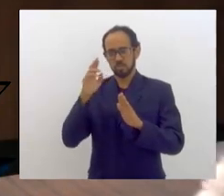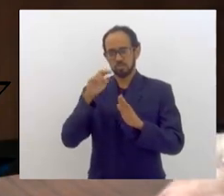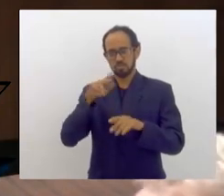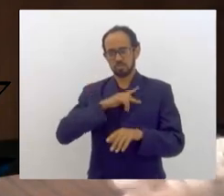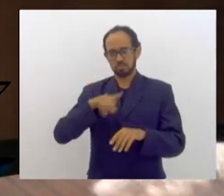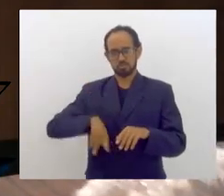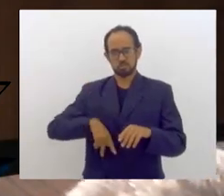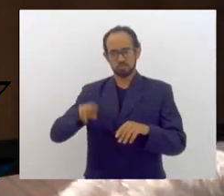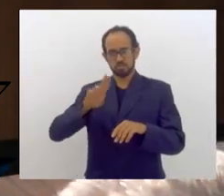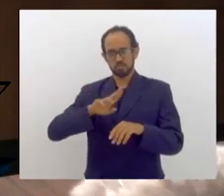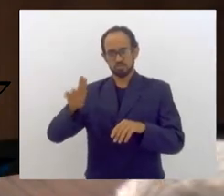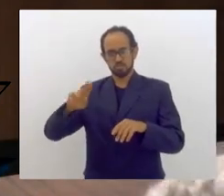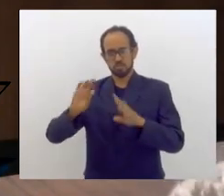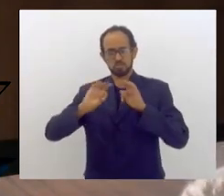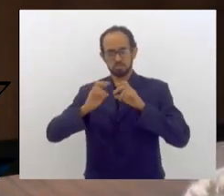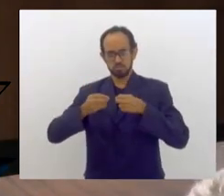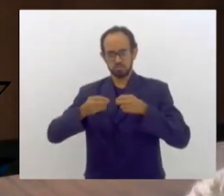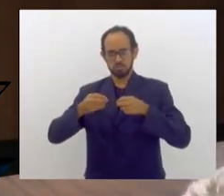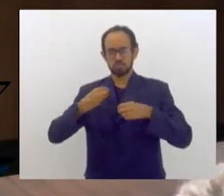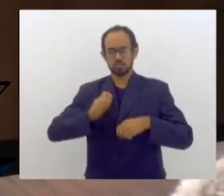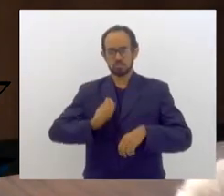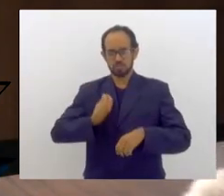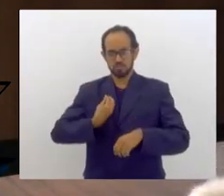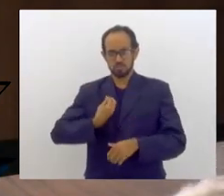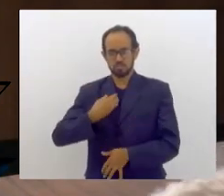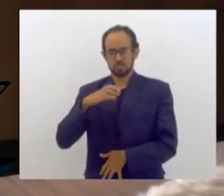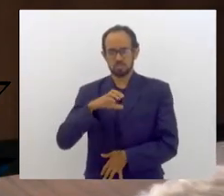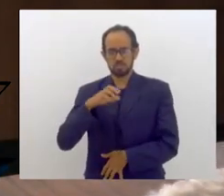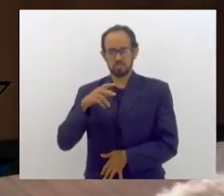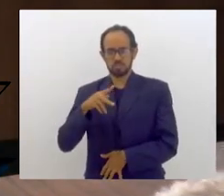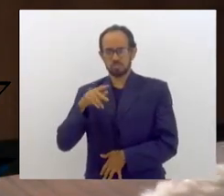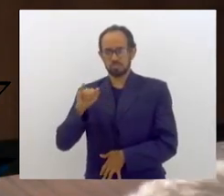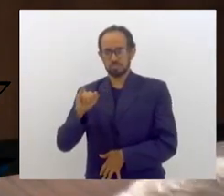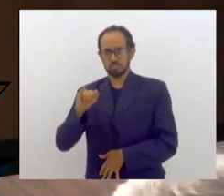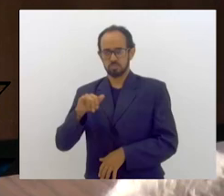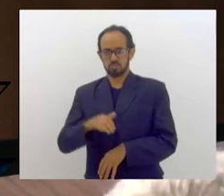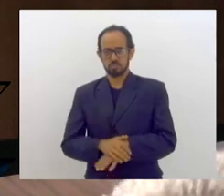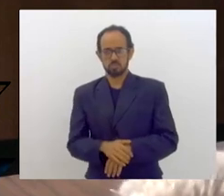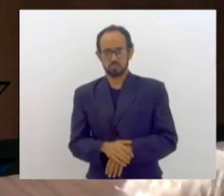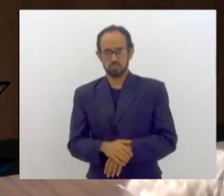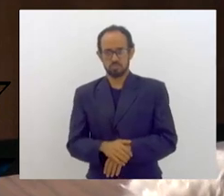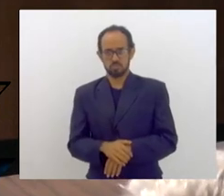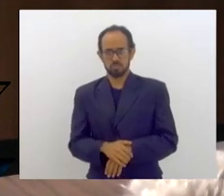nomes dos deputados e das deputadas que assim participaram da comissão